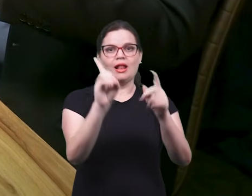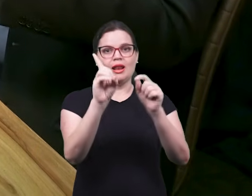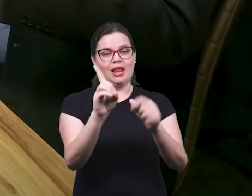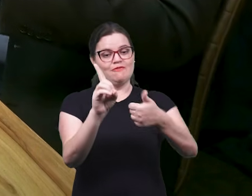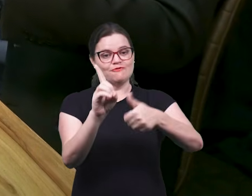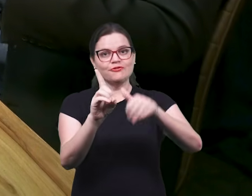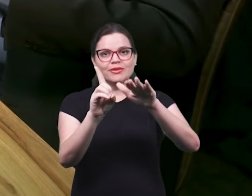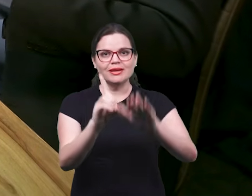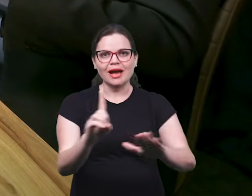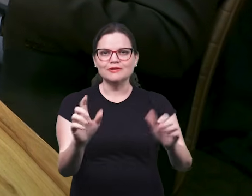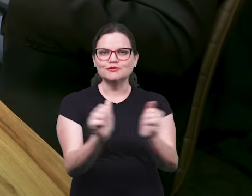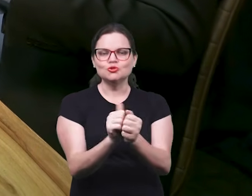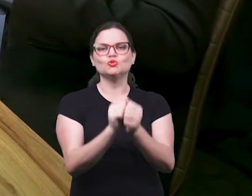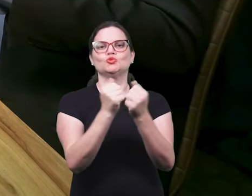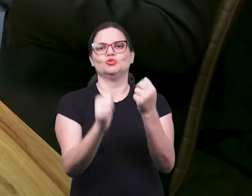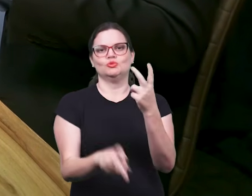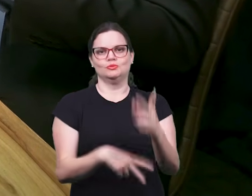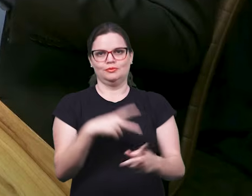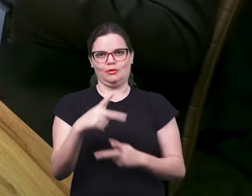ele revela